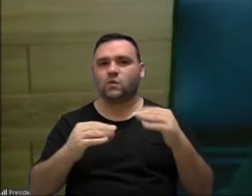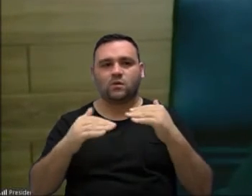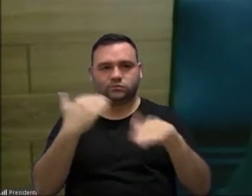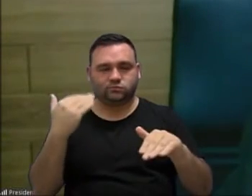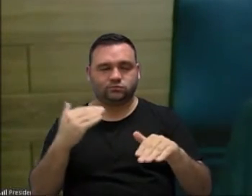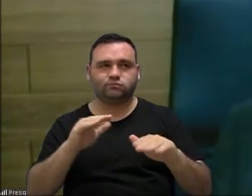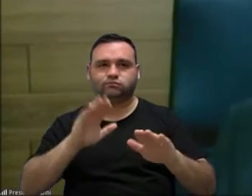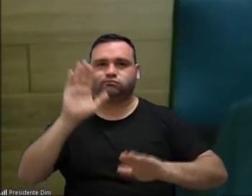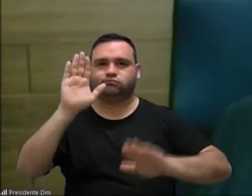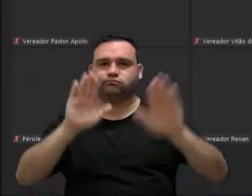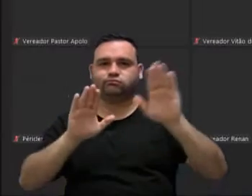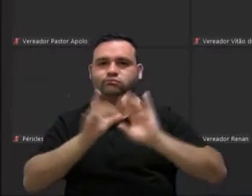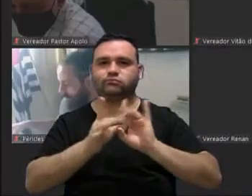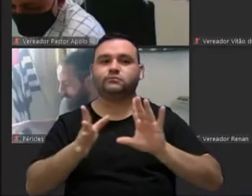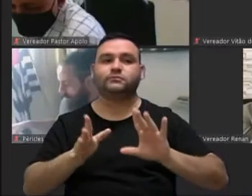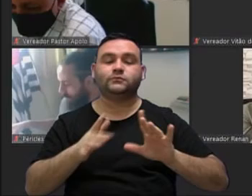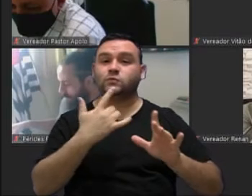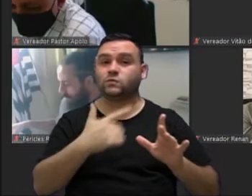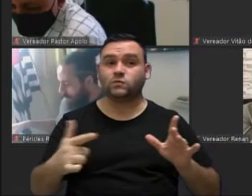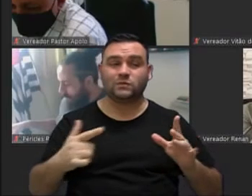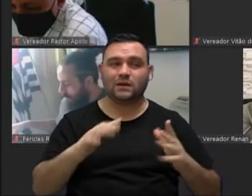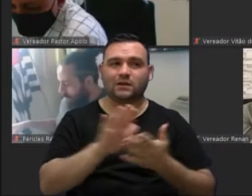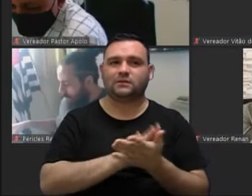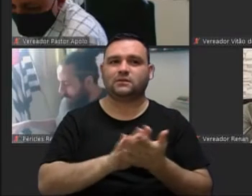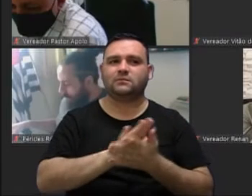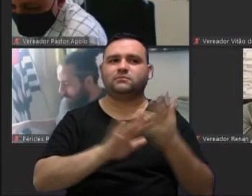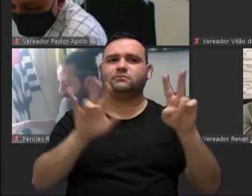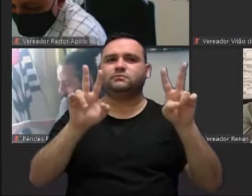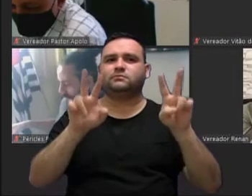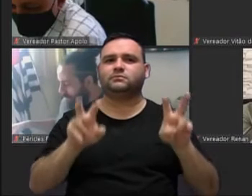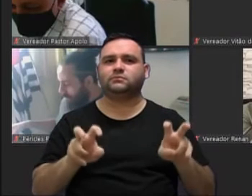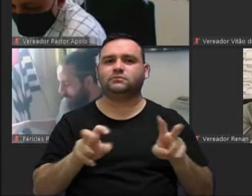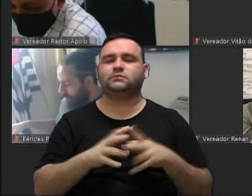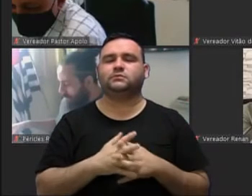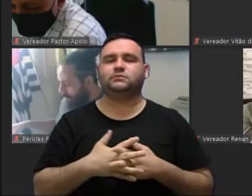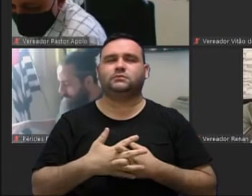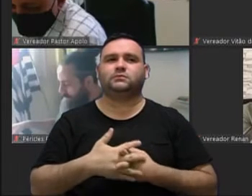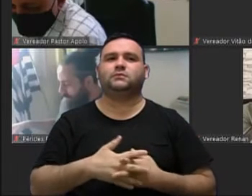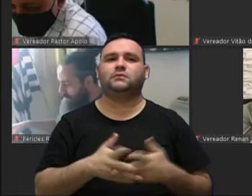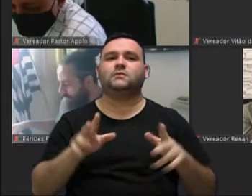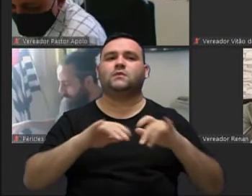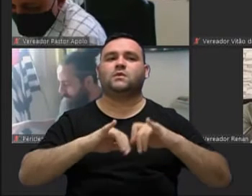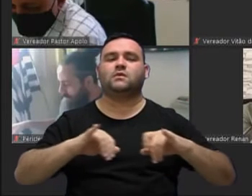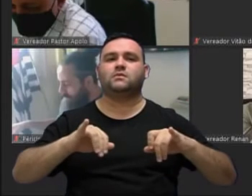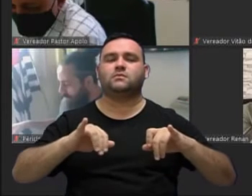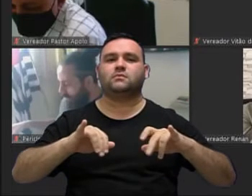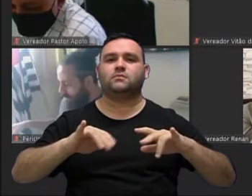contrários se manifestem não tendo mais assuntos declaro